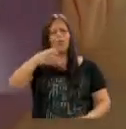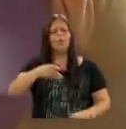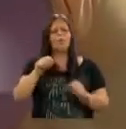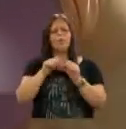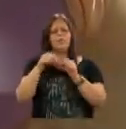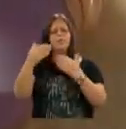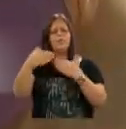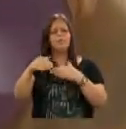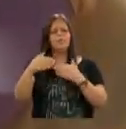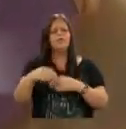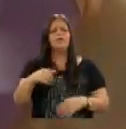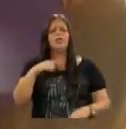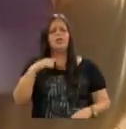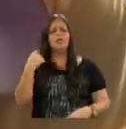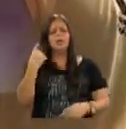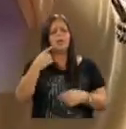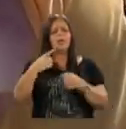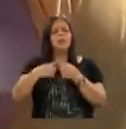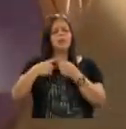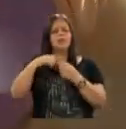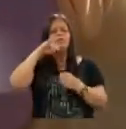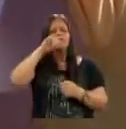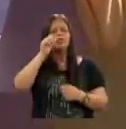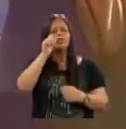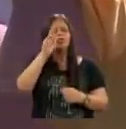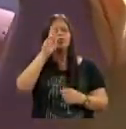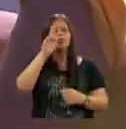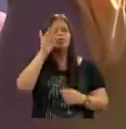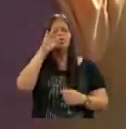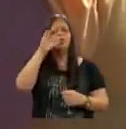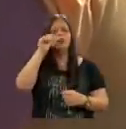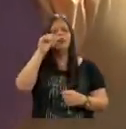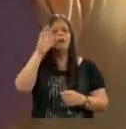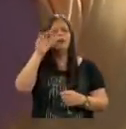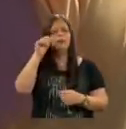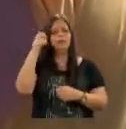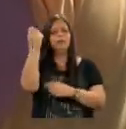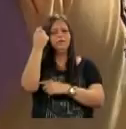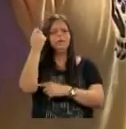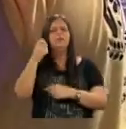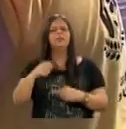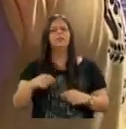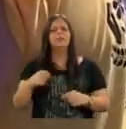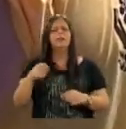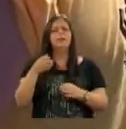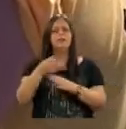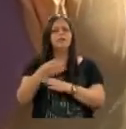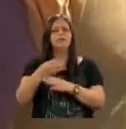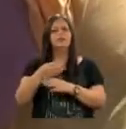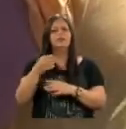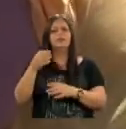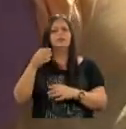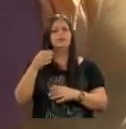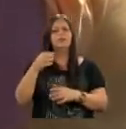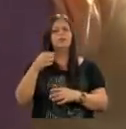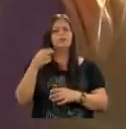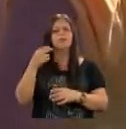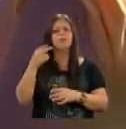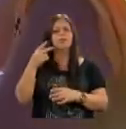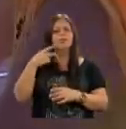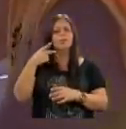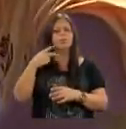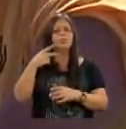onde somos de jaboticatubas grande do sul participamos o segundo concelho frederico westphalen não lembra de ter a